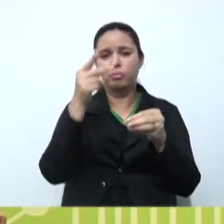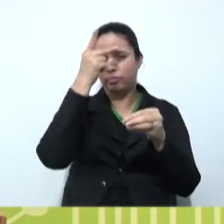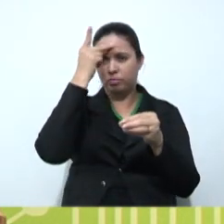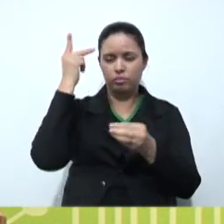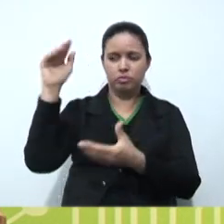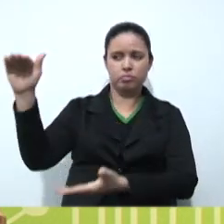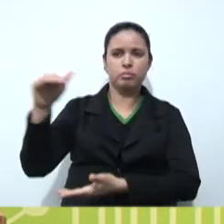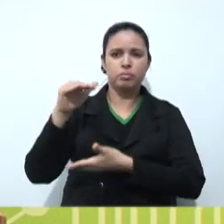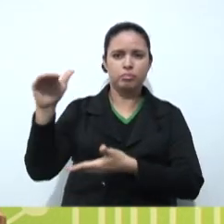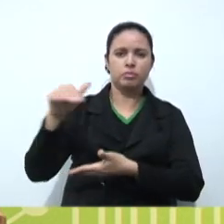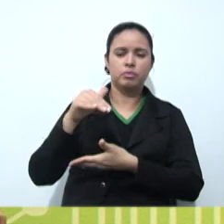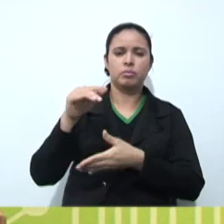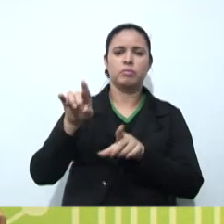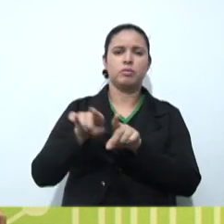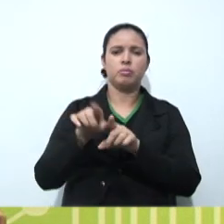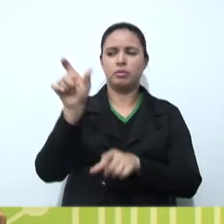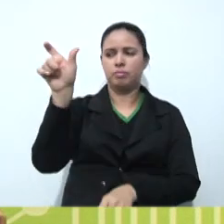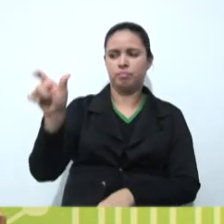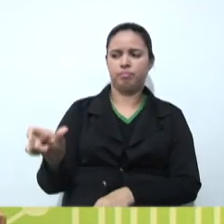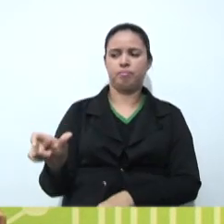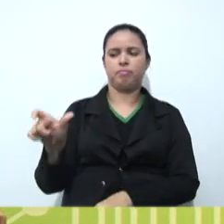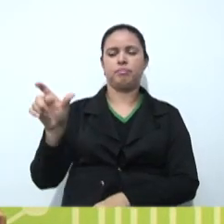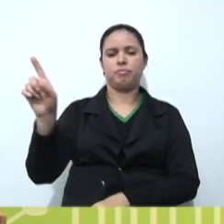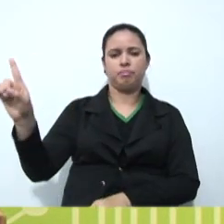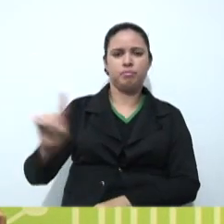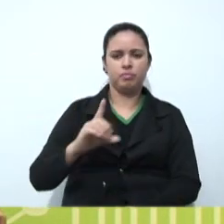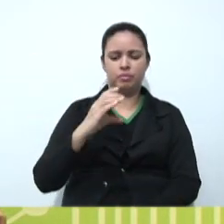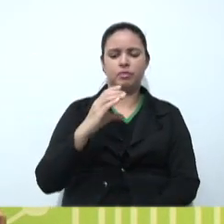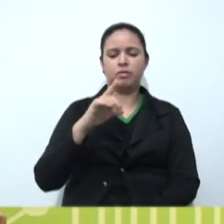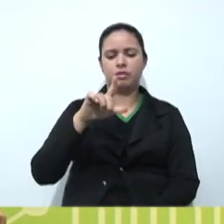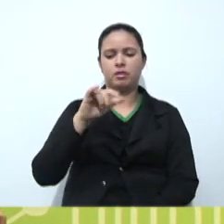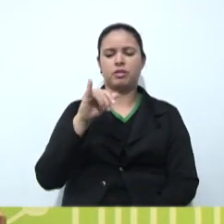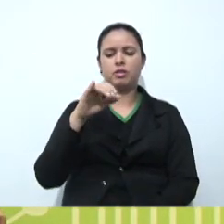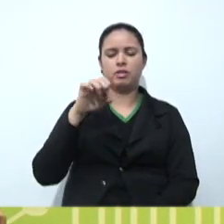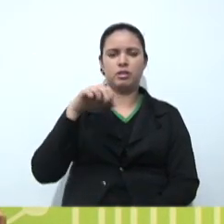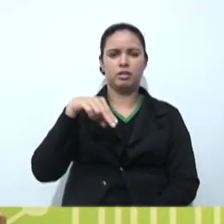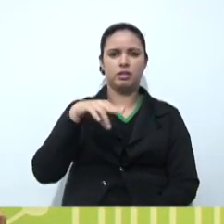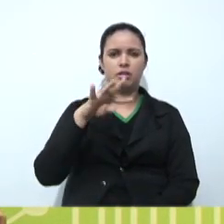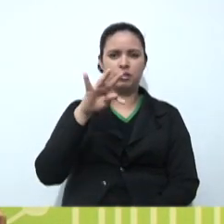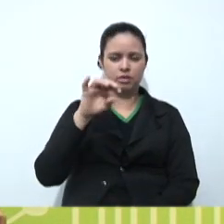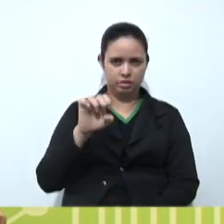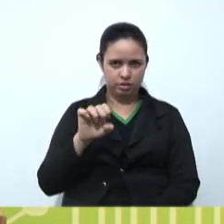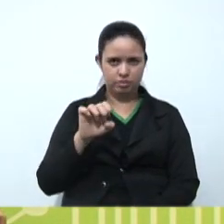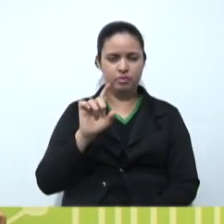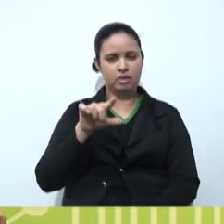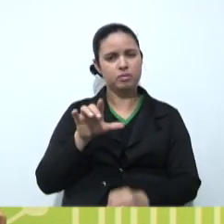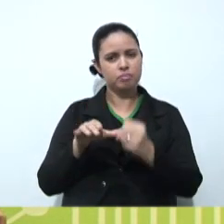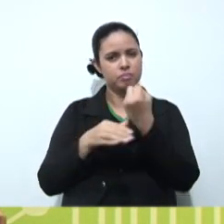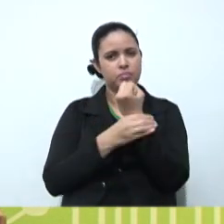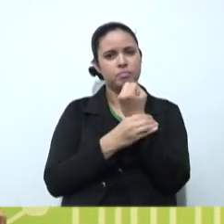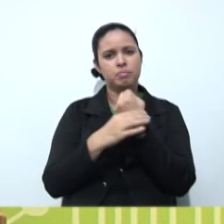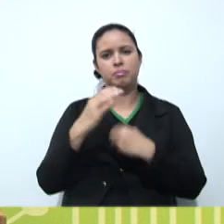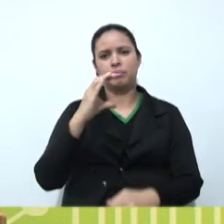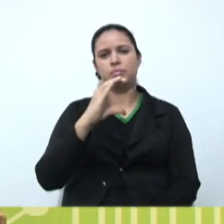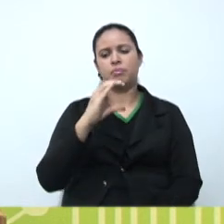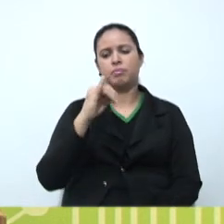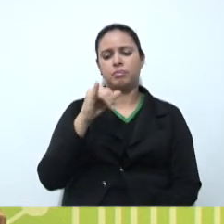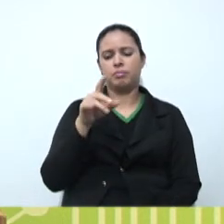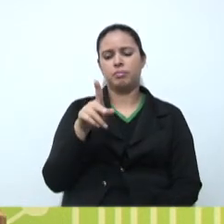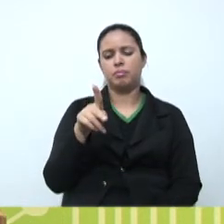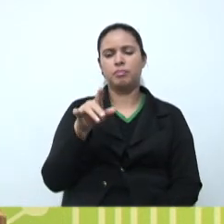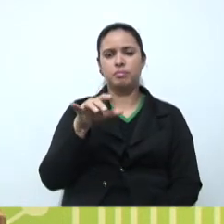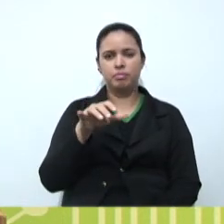entra lá, cliente que entra lá naquela organização, ele também está seguro pela CIPA. De que forma? Claro, a